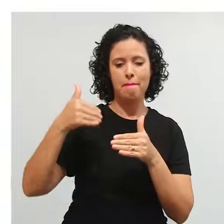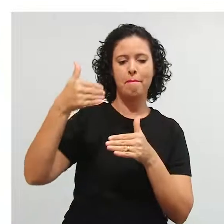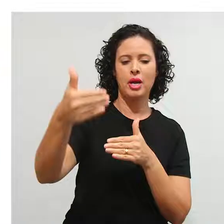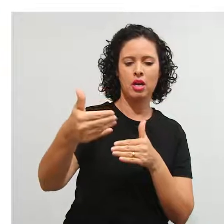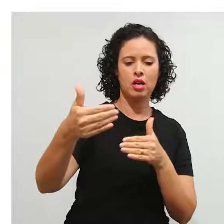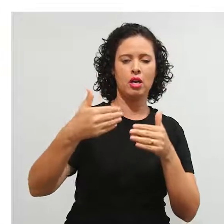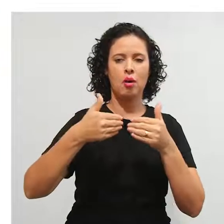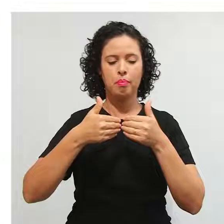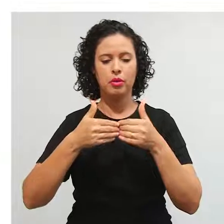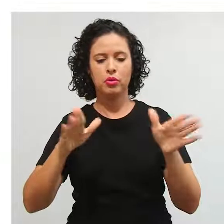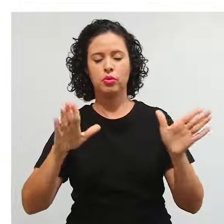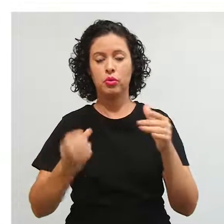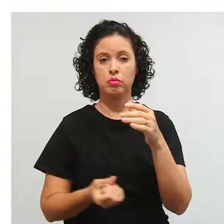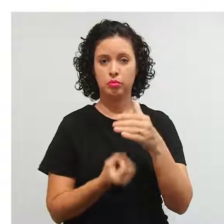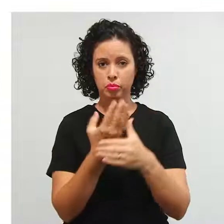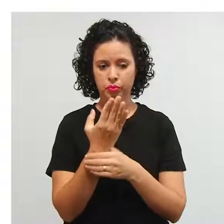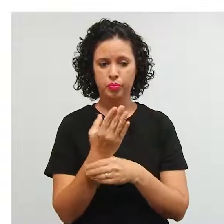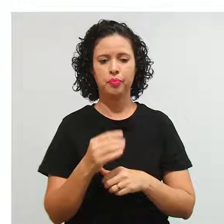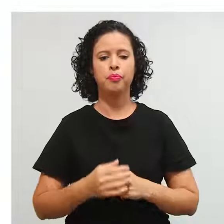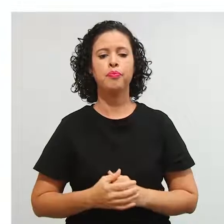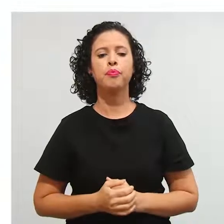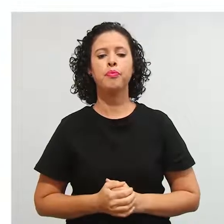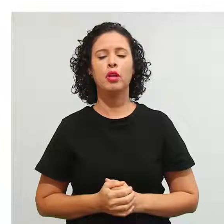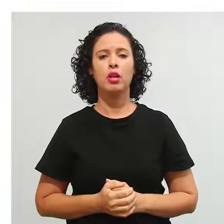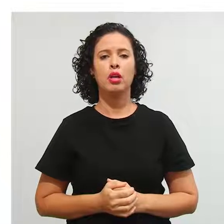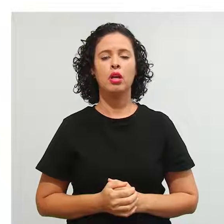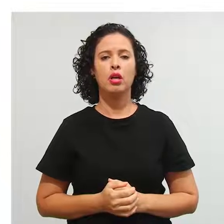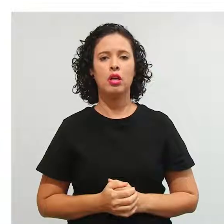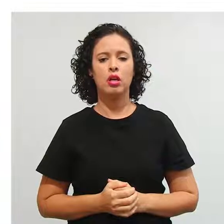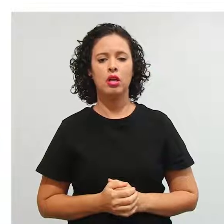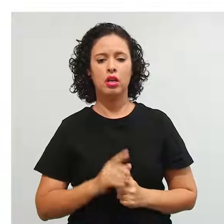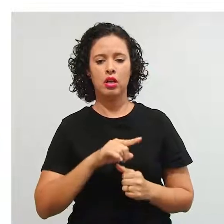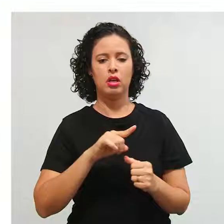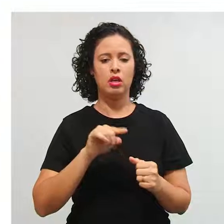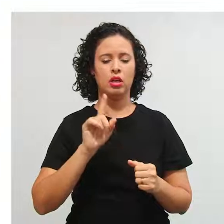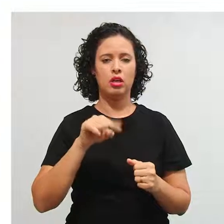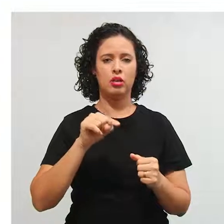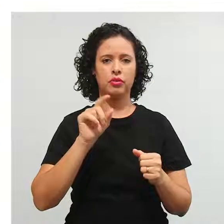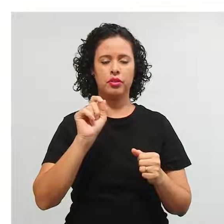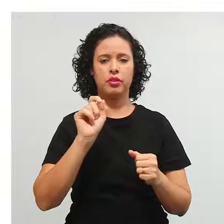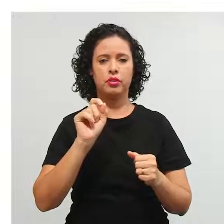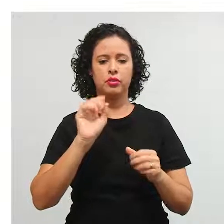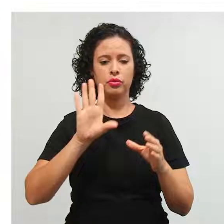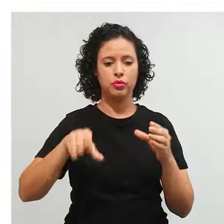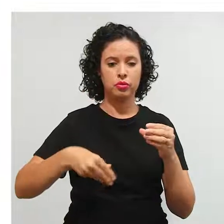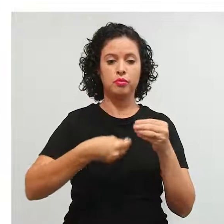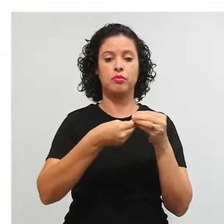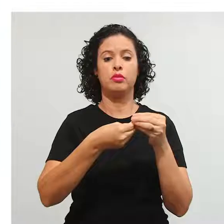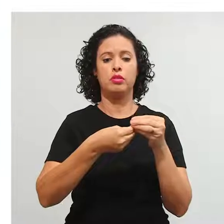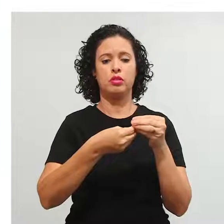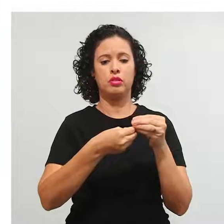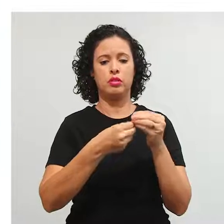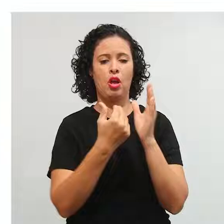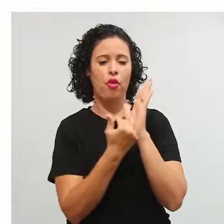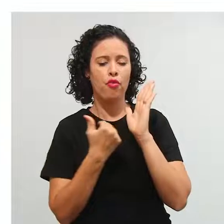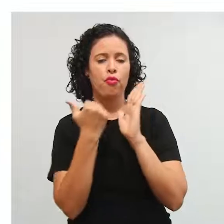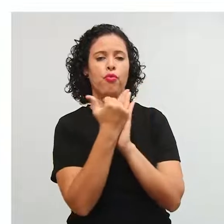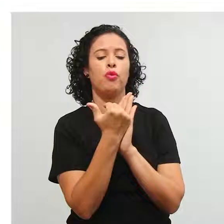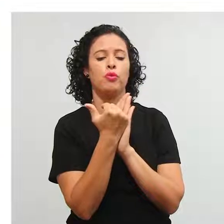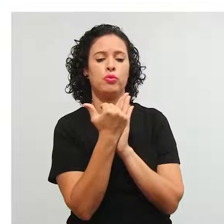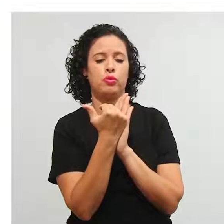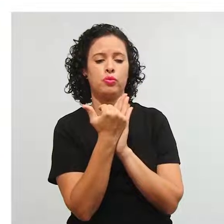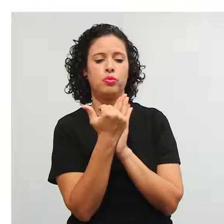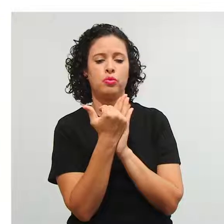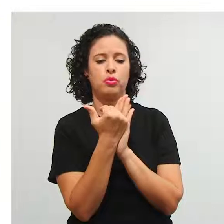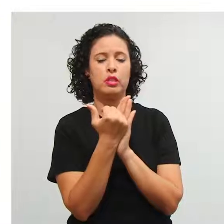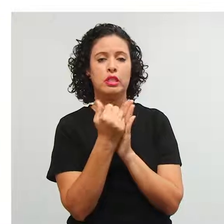abertura e origem. Então, os suplementares, como eu falei, é para reforço de dotação. Autorização prévia, sim, se